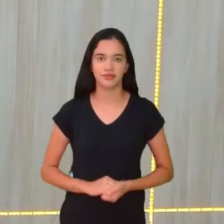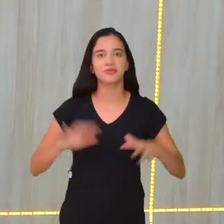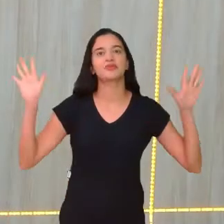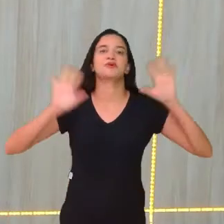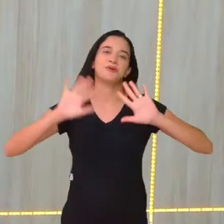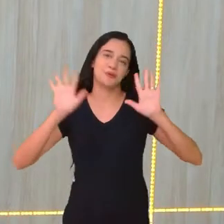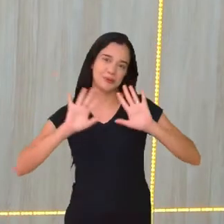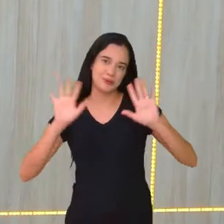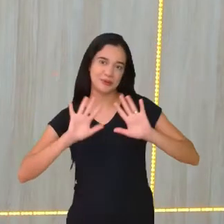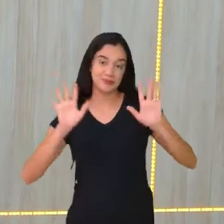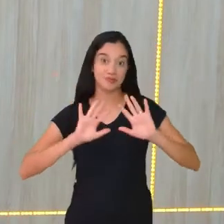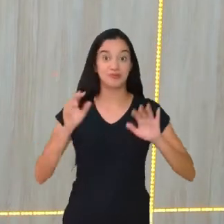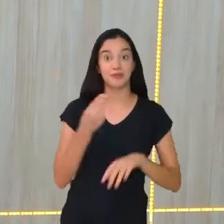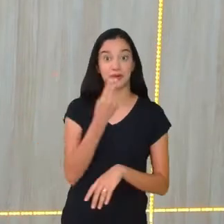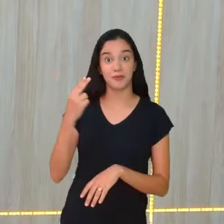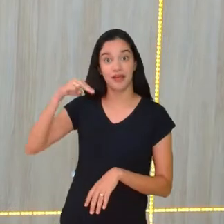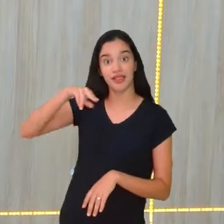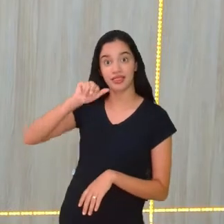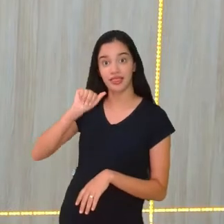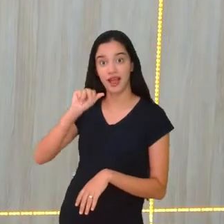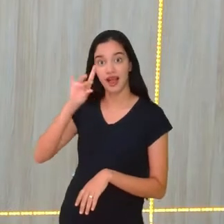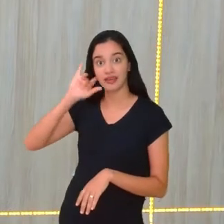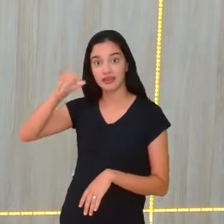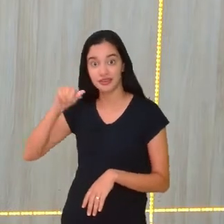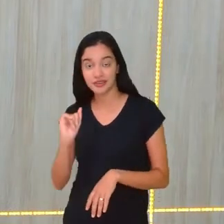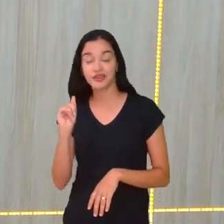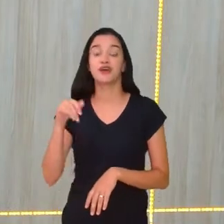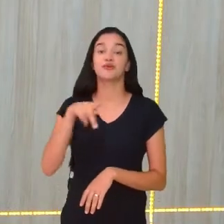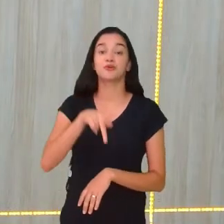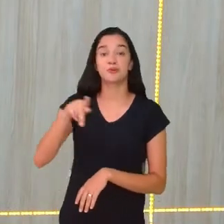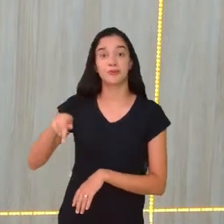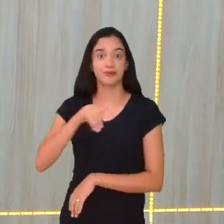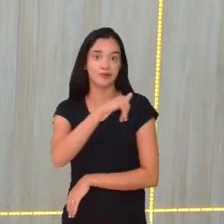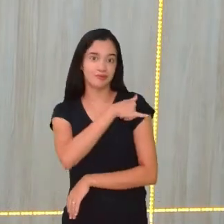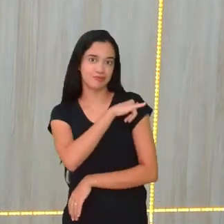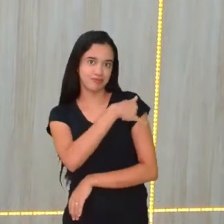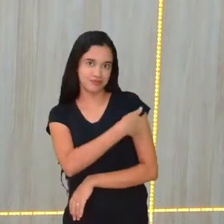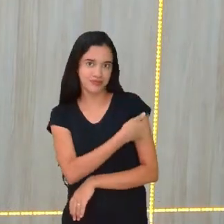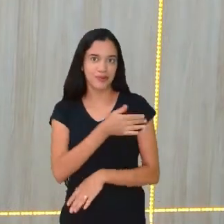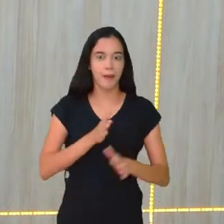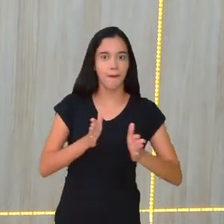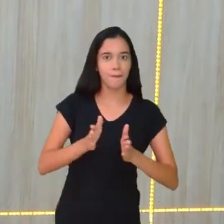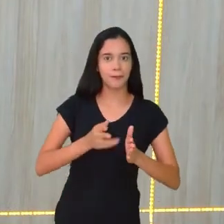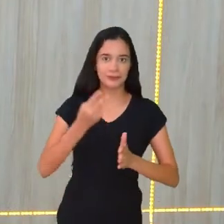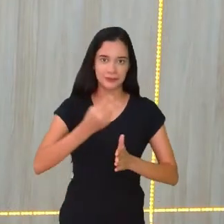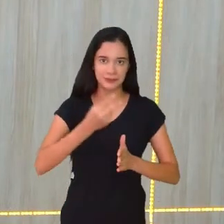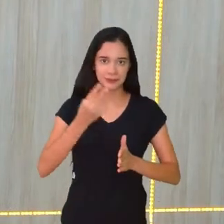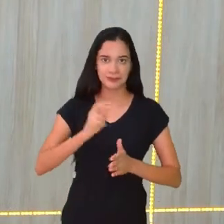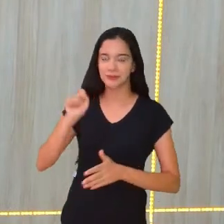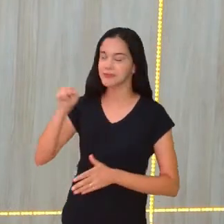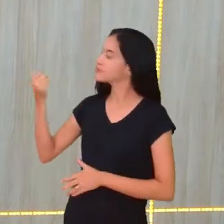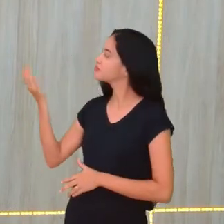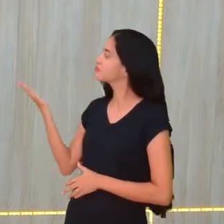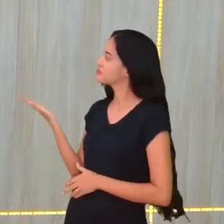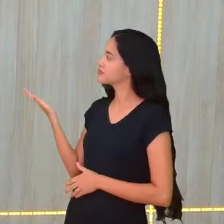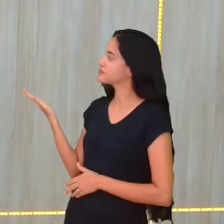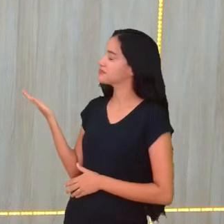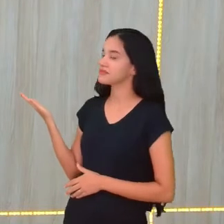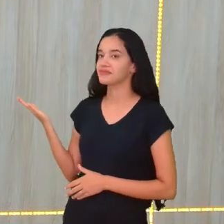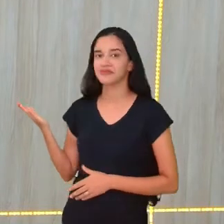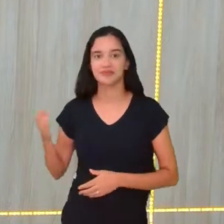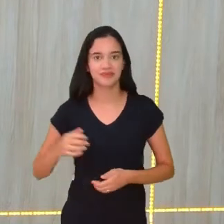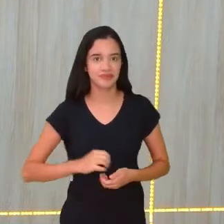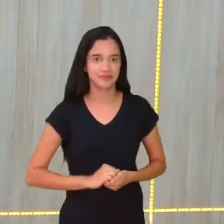Olá, pessoal. Eu me chamo Nádia, sou professora do EJA, módulo 2, e o meu sinal